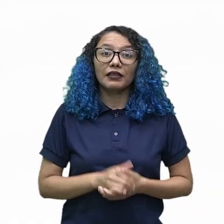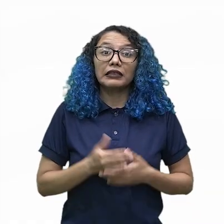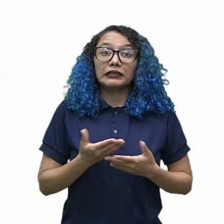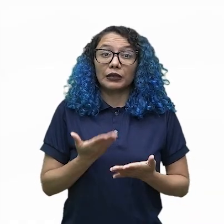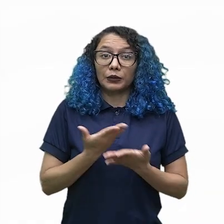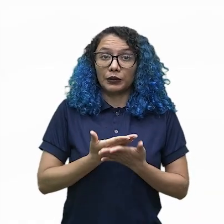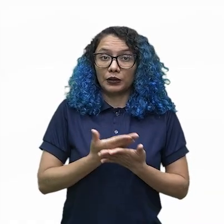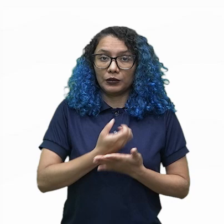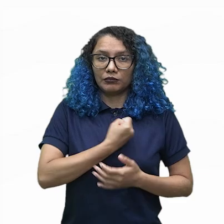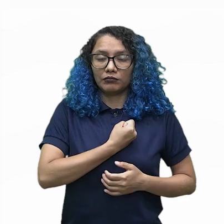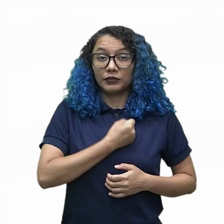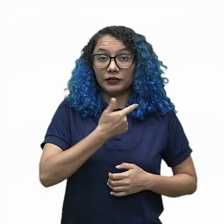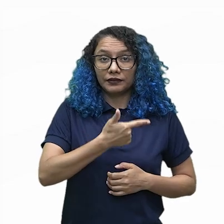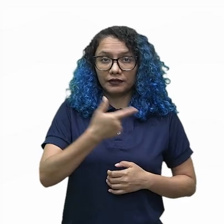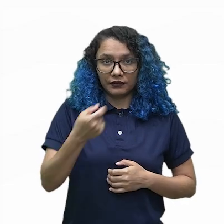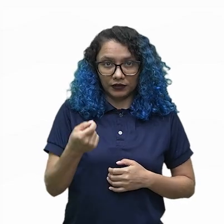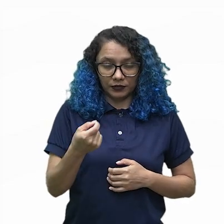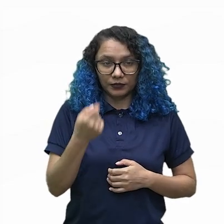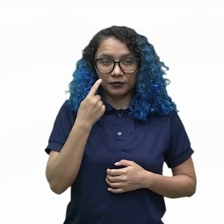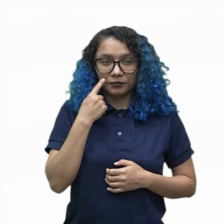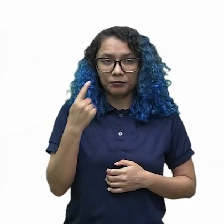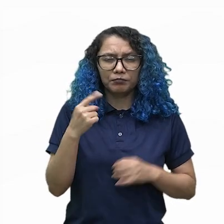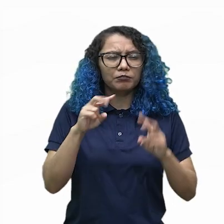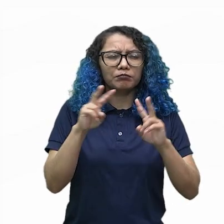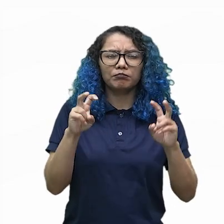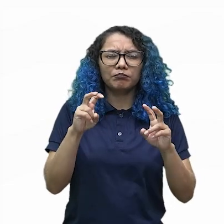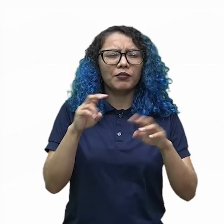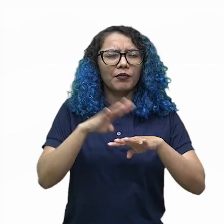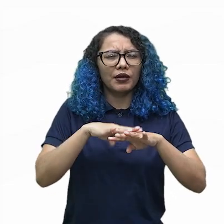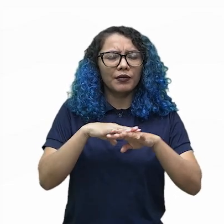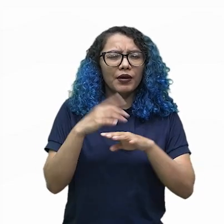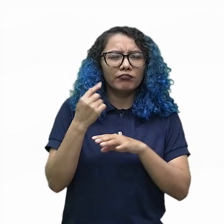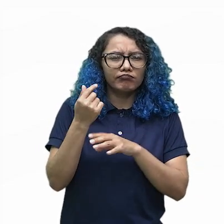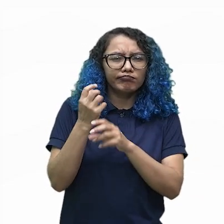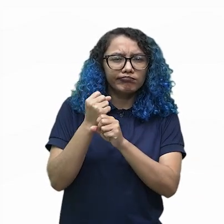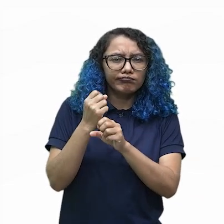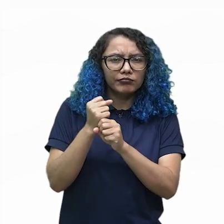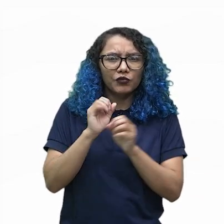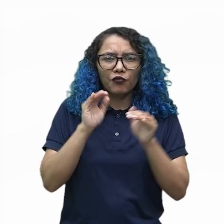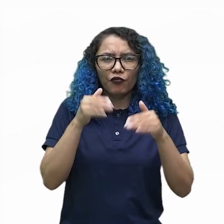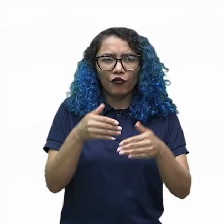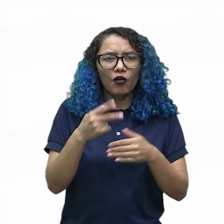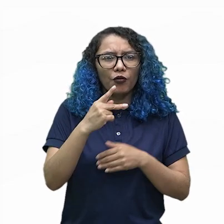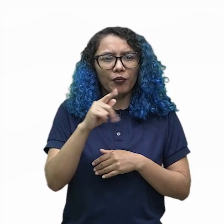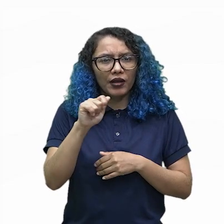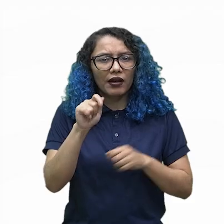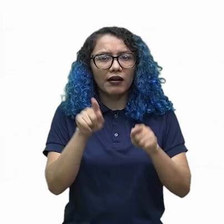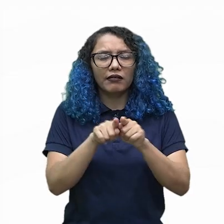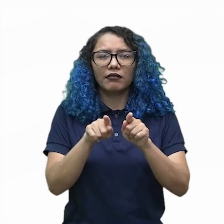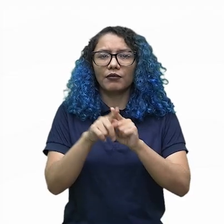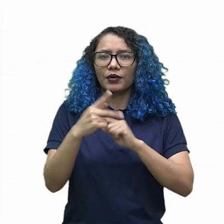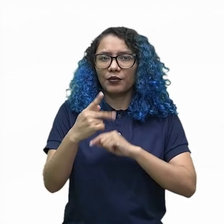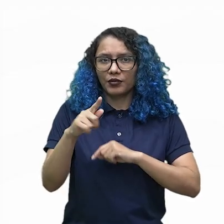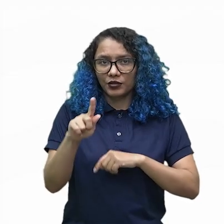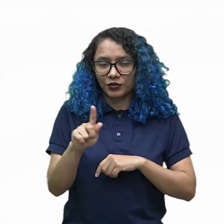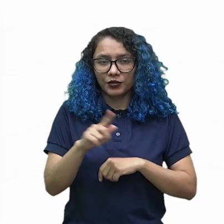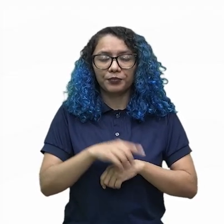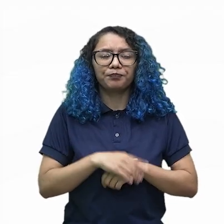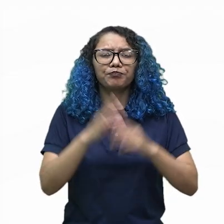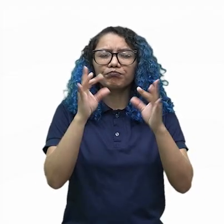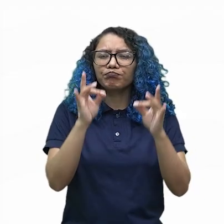temos então aí aula de número 20, matemática financeira envolvendo progressões aritméticas e progressões